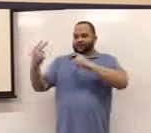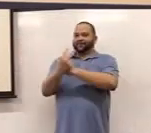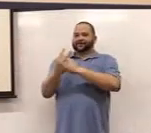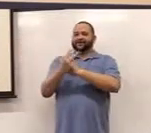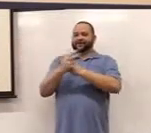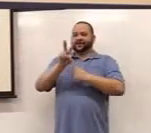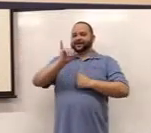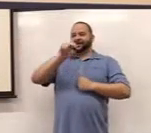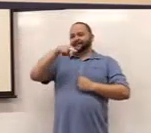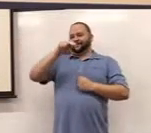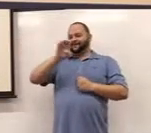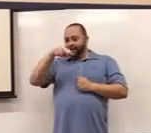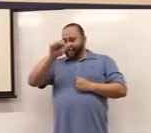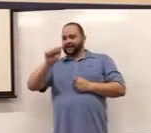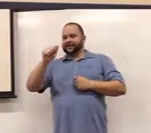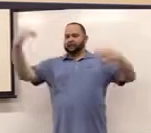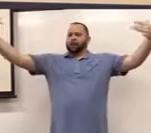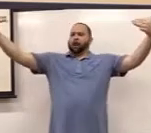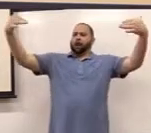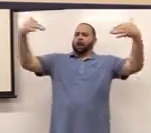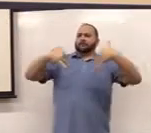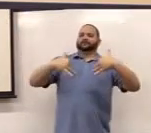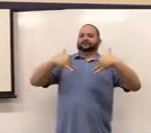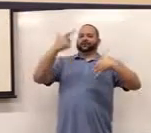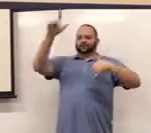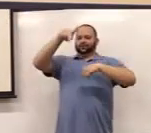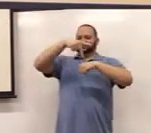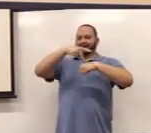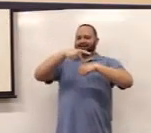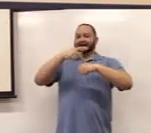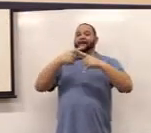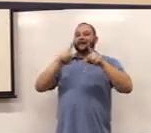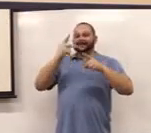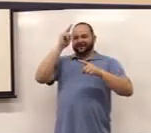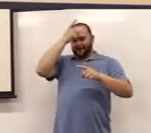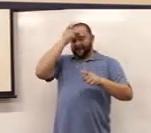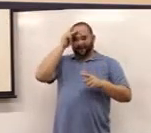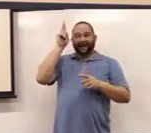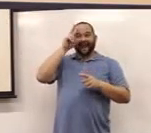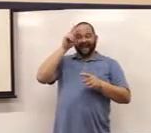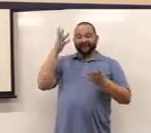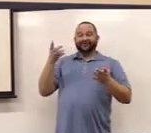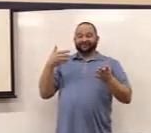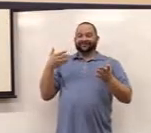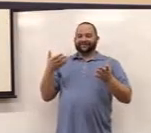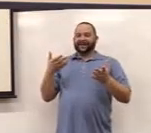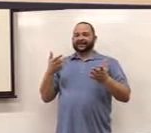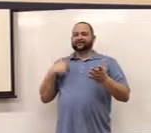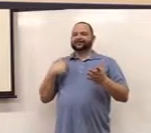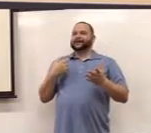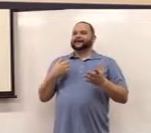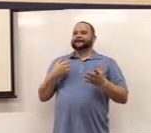em 1824 a gente não tem mais invasão de Viena de nenhum lugar, mas eles ainda têm essa memória muito viva e esse risco, né,